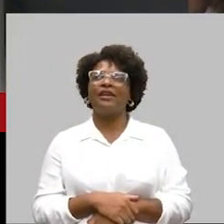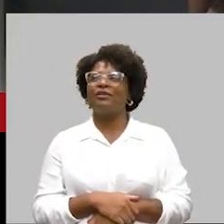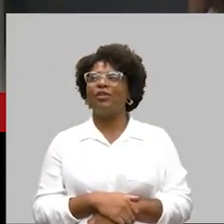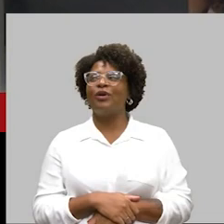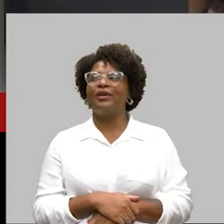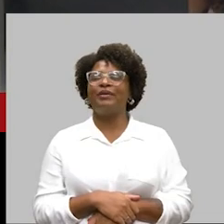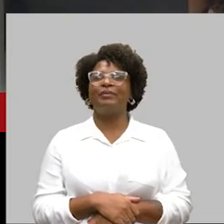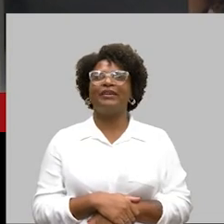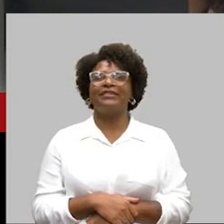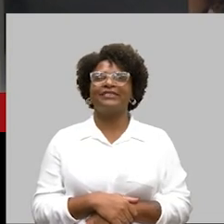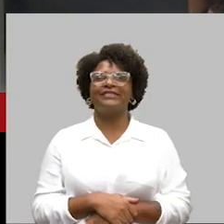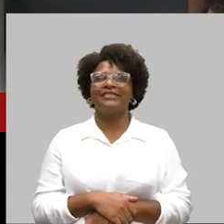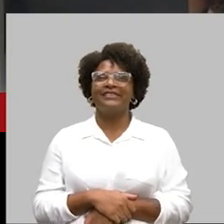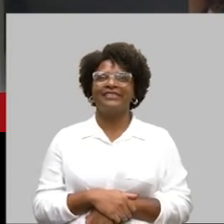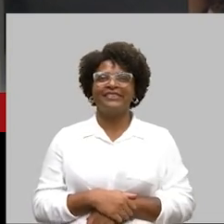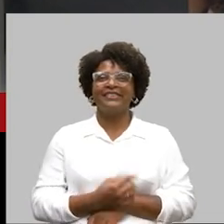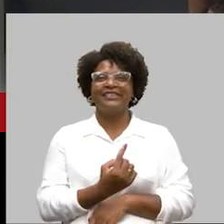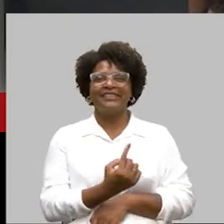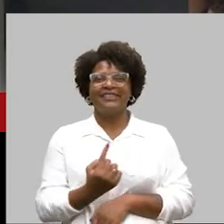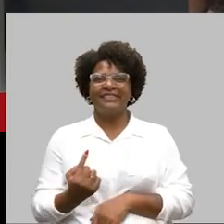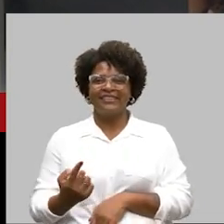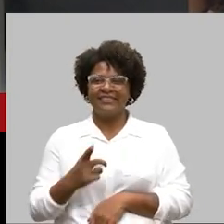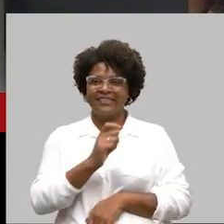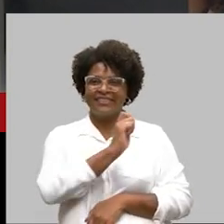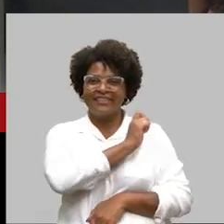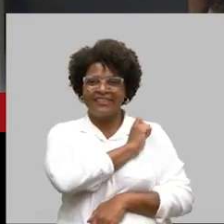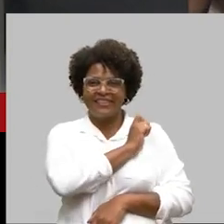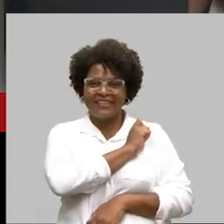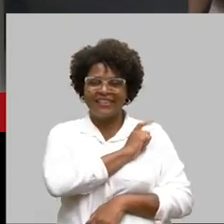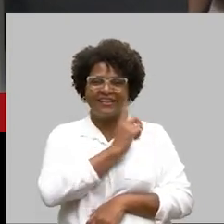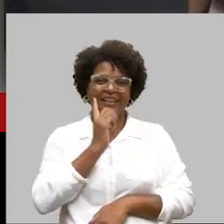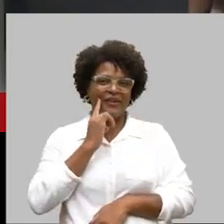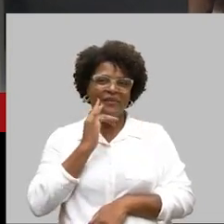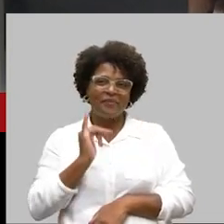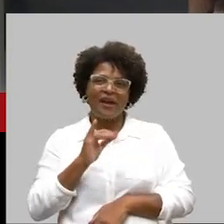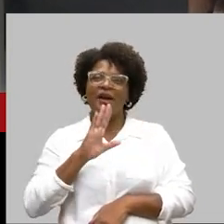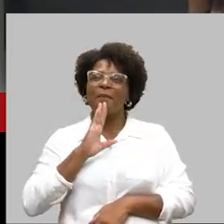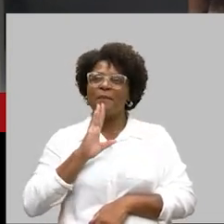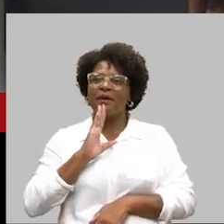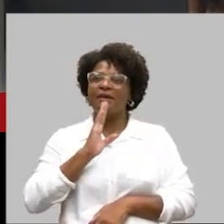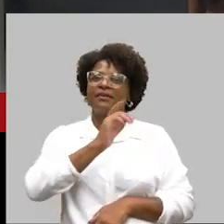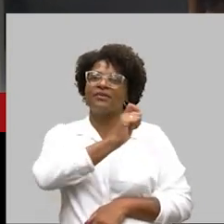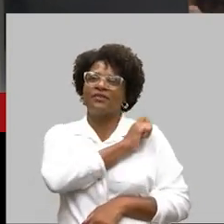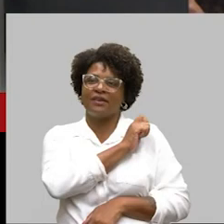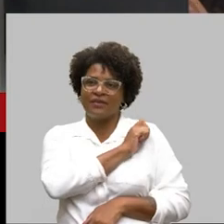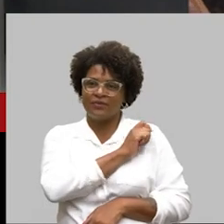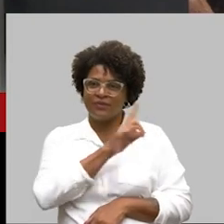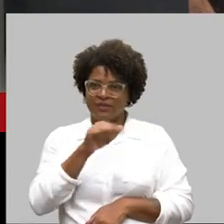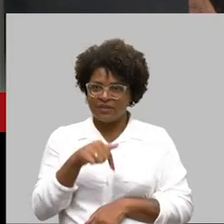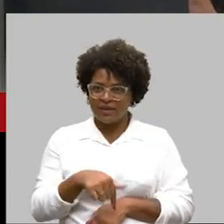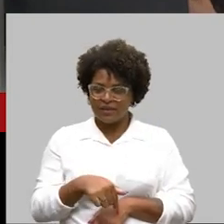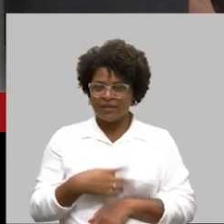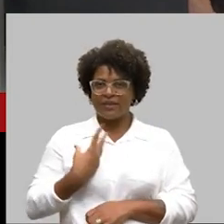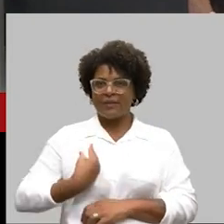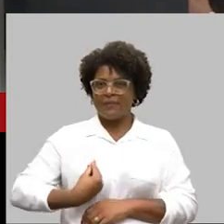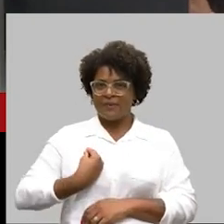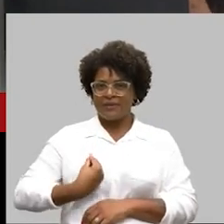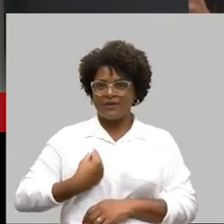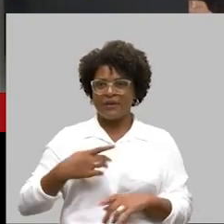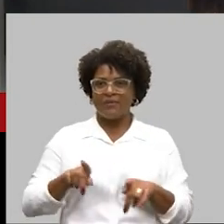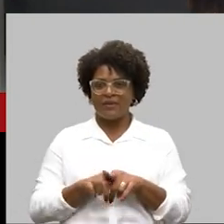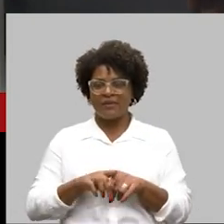cada aluno cada aluna cada pai e mãe de alunos os que fazem parte também da direção